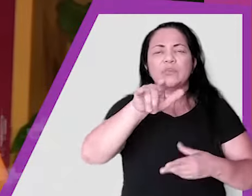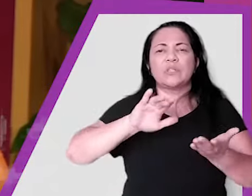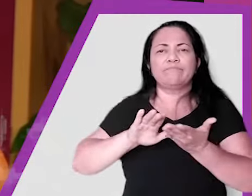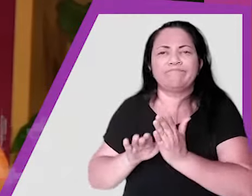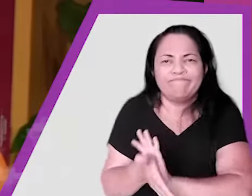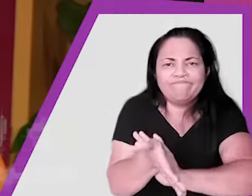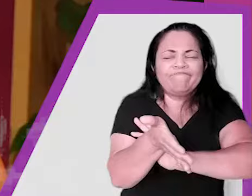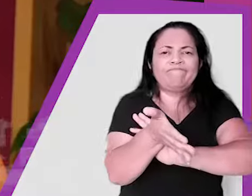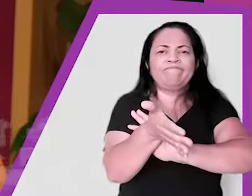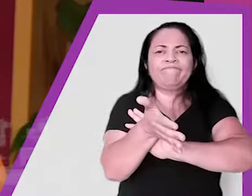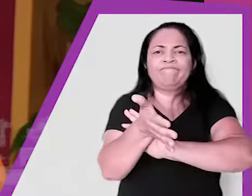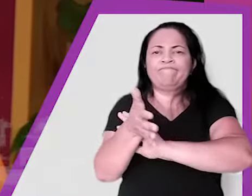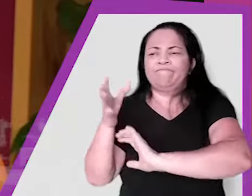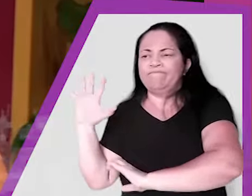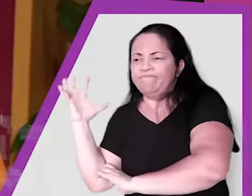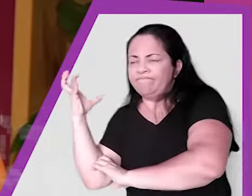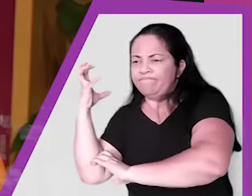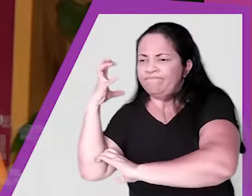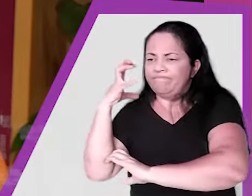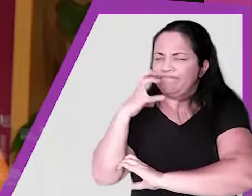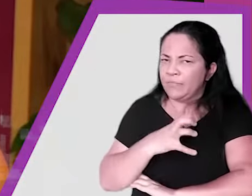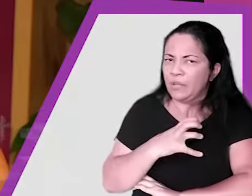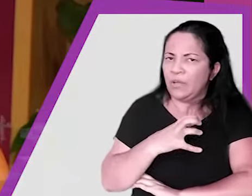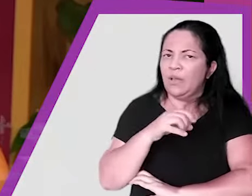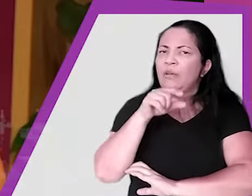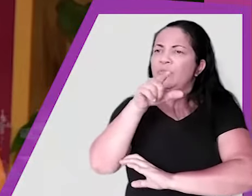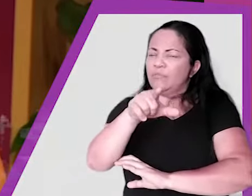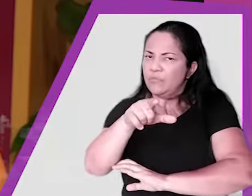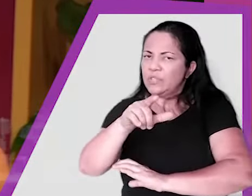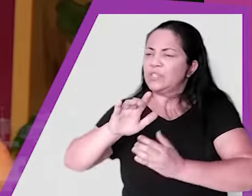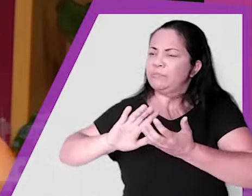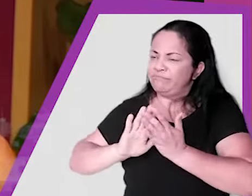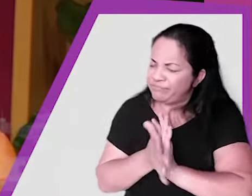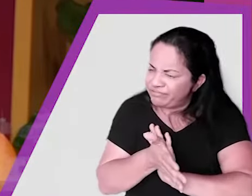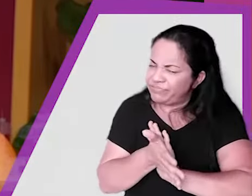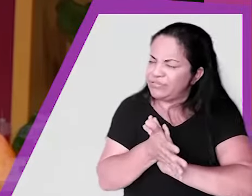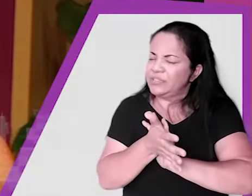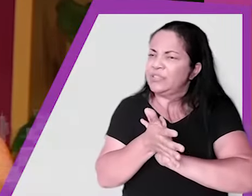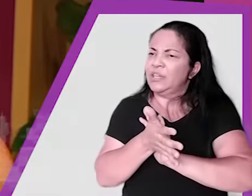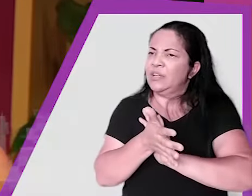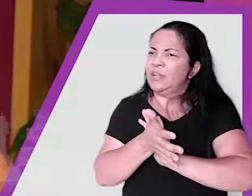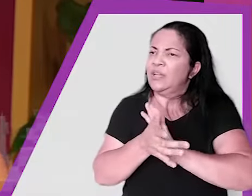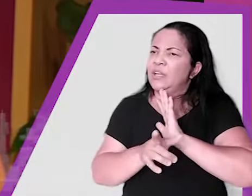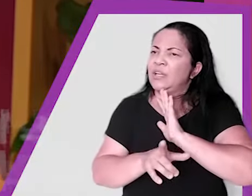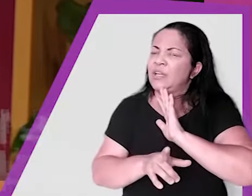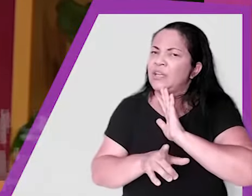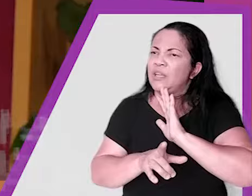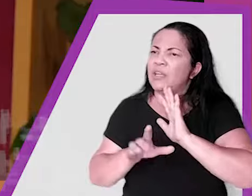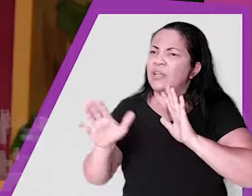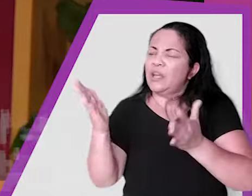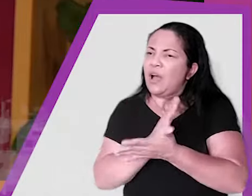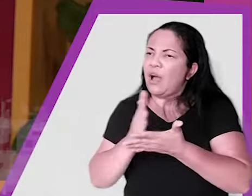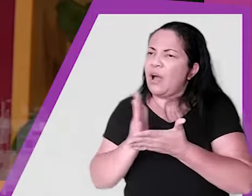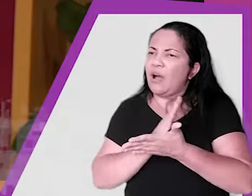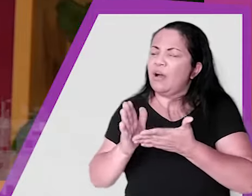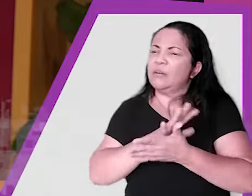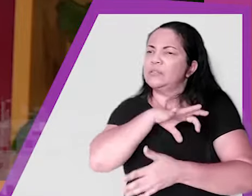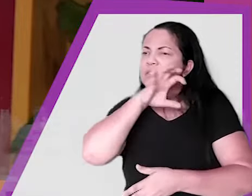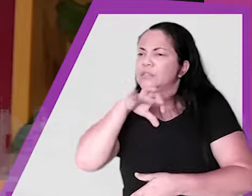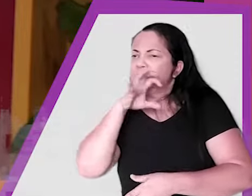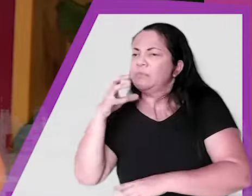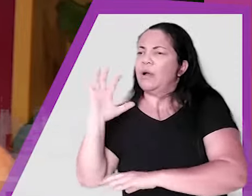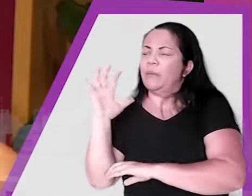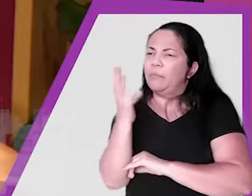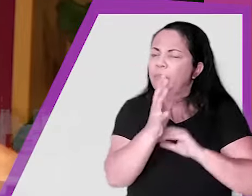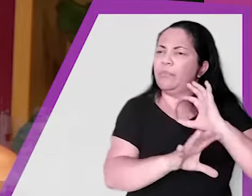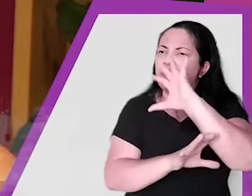Então, quando a gente destrói o Cerrado, a gente está destruindo muitas coisas de uma maneira muito irreversível. Não tem mais jeito.